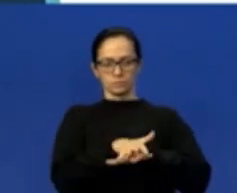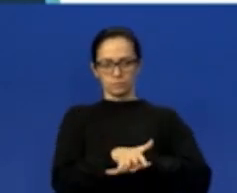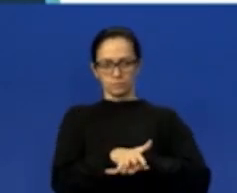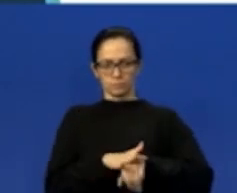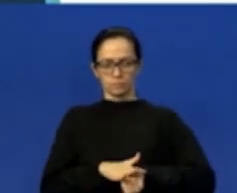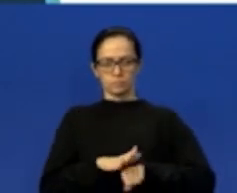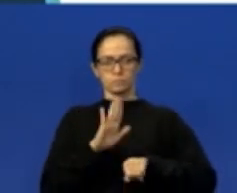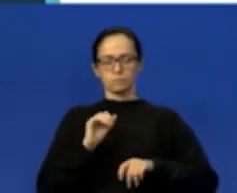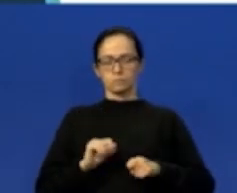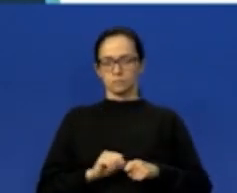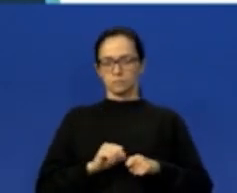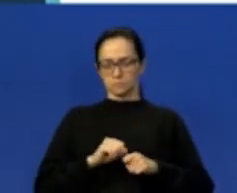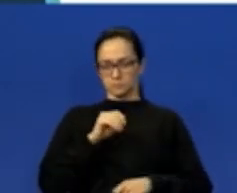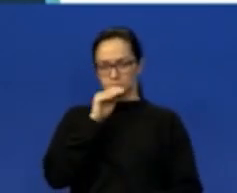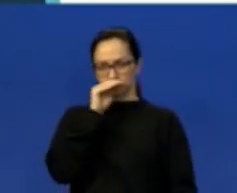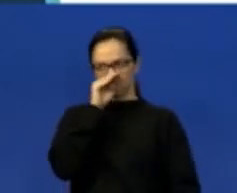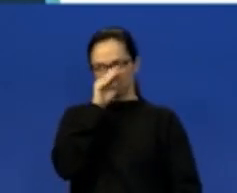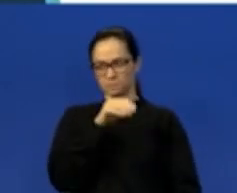próximo, né?